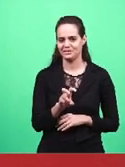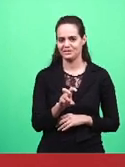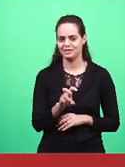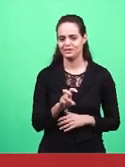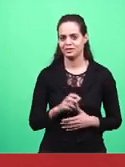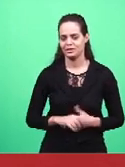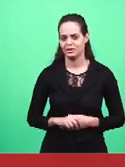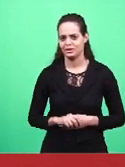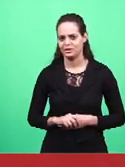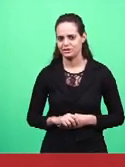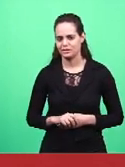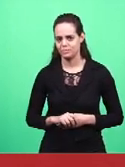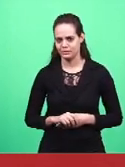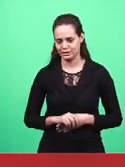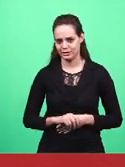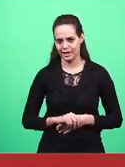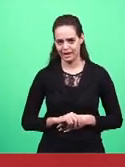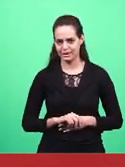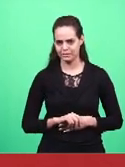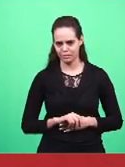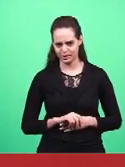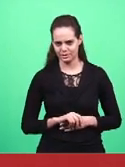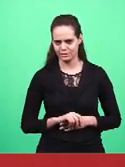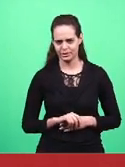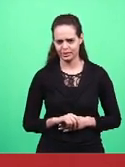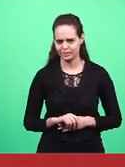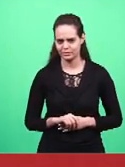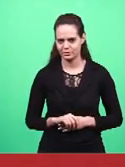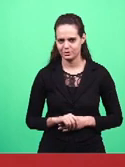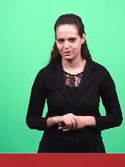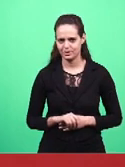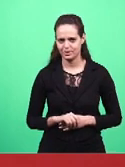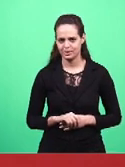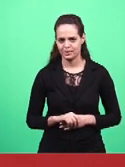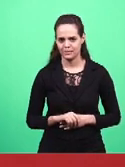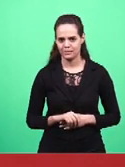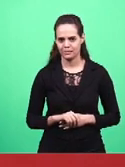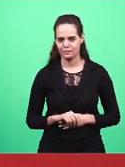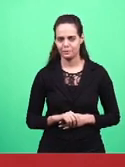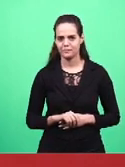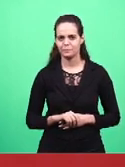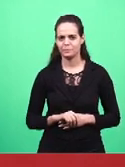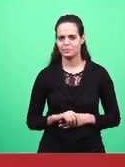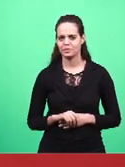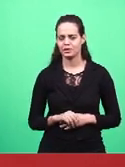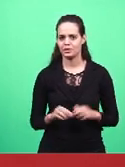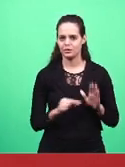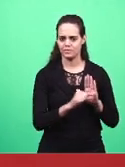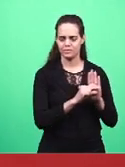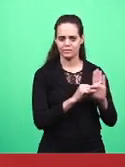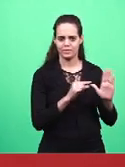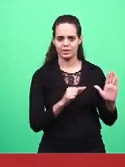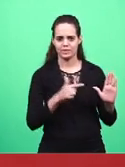sistema de defesa, há uma rede, né? O que eles chamam de escudo,